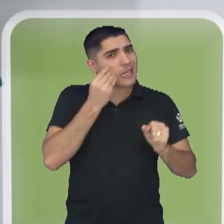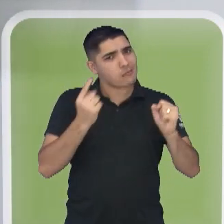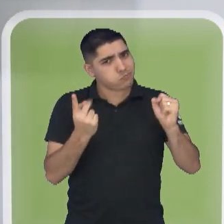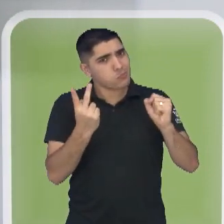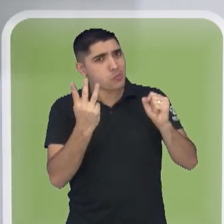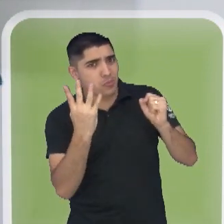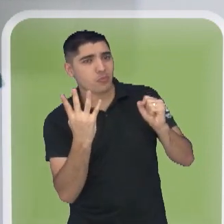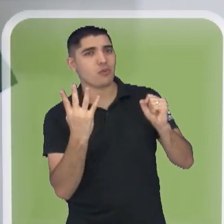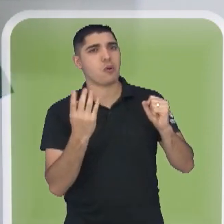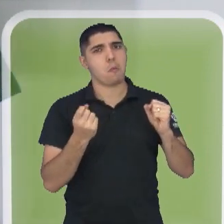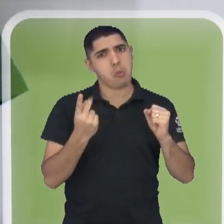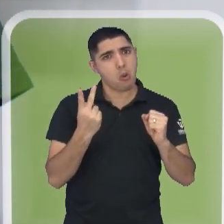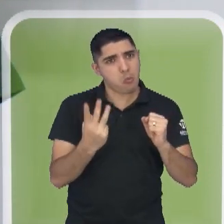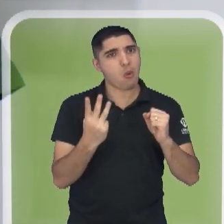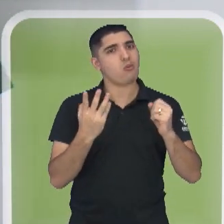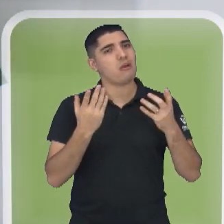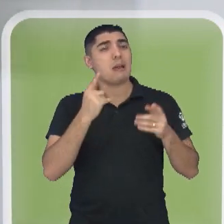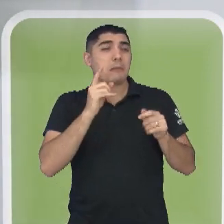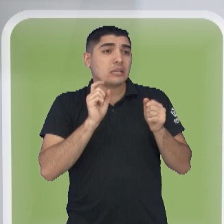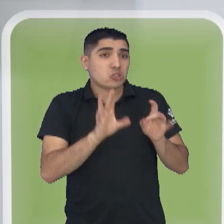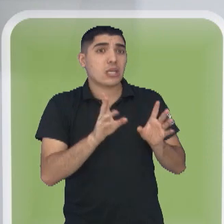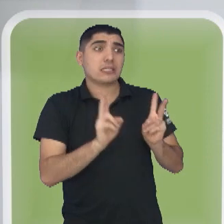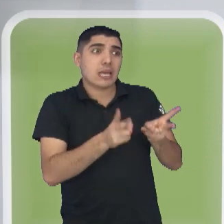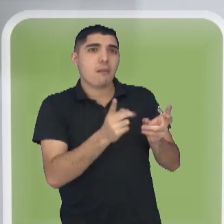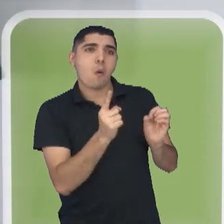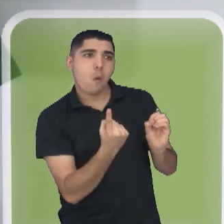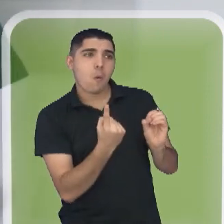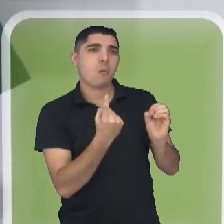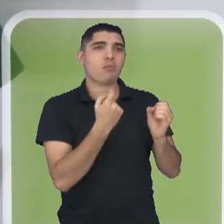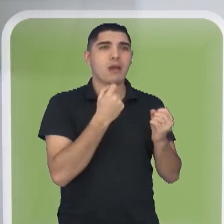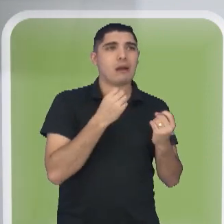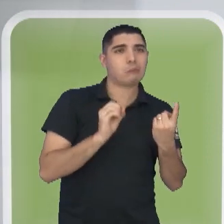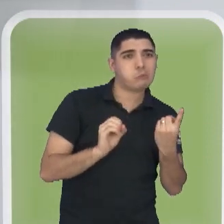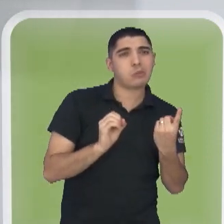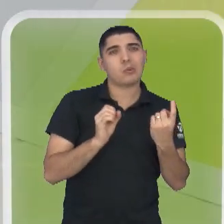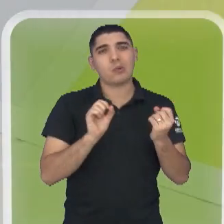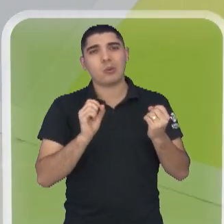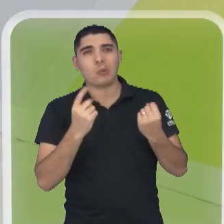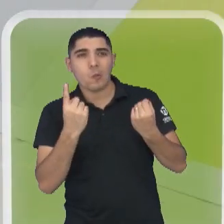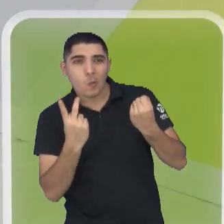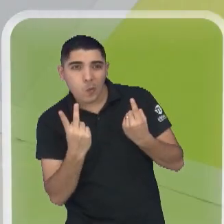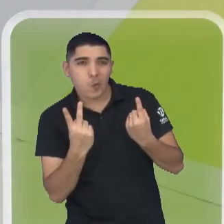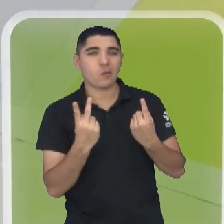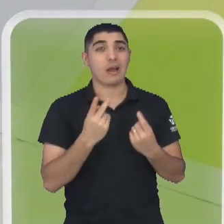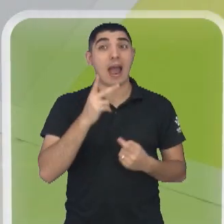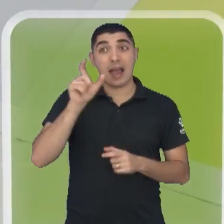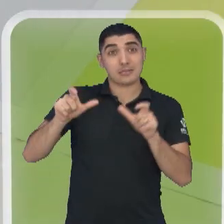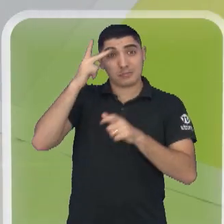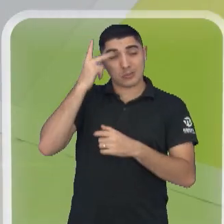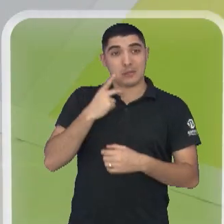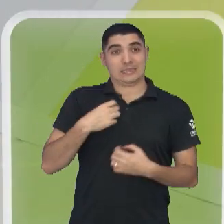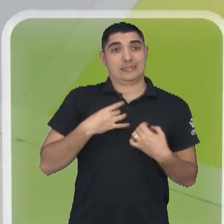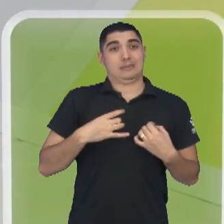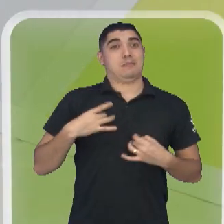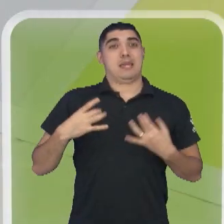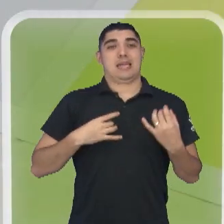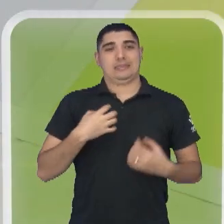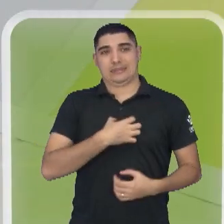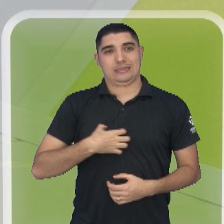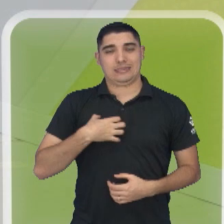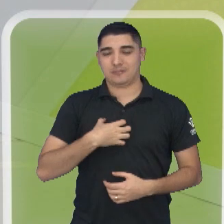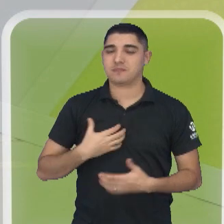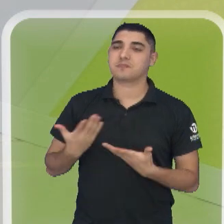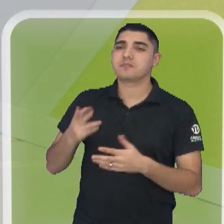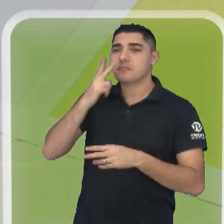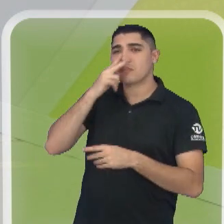mais gols, e não ficar dependendo desse 1-0 aí que às vezes até balança o coração do torcedor. E um fato curioso é que o São José conquistou aí essas 6 vitórias